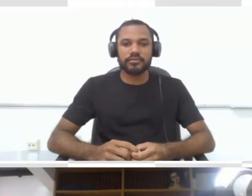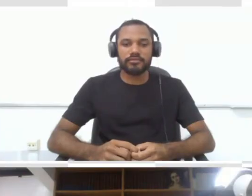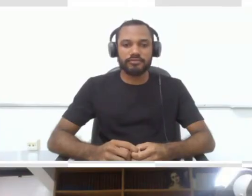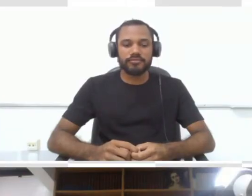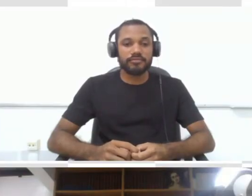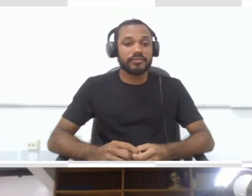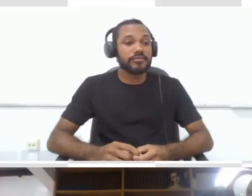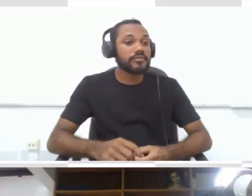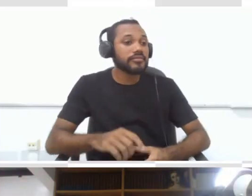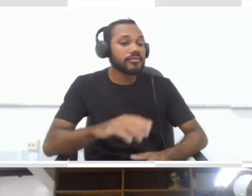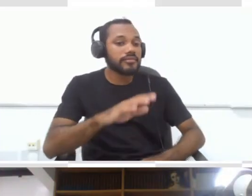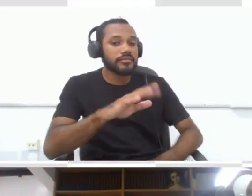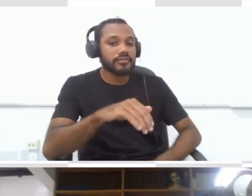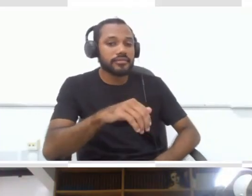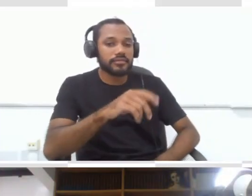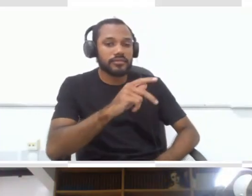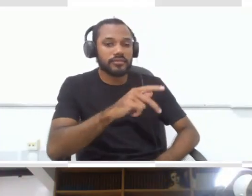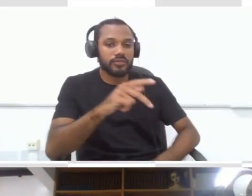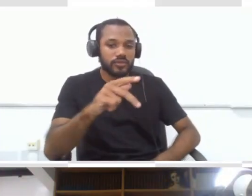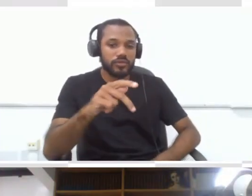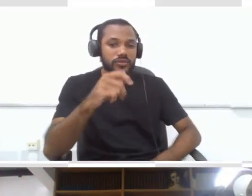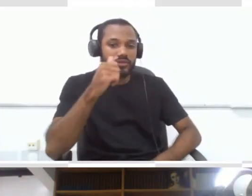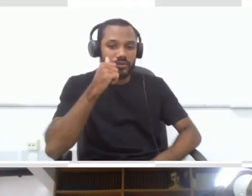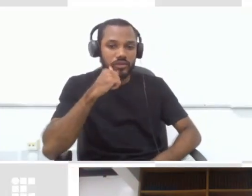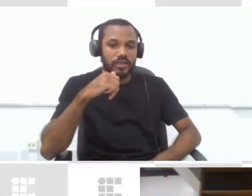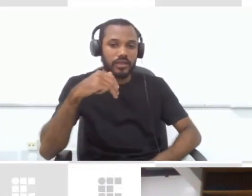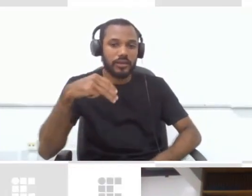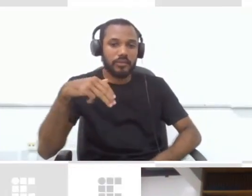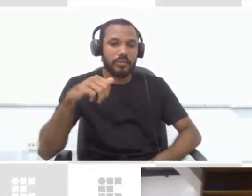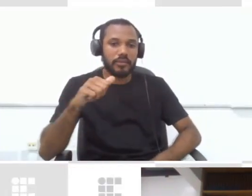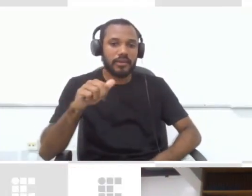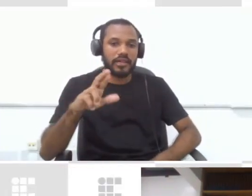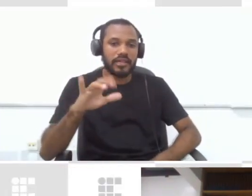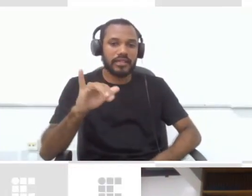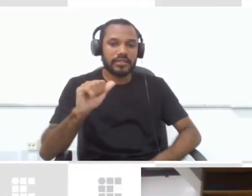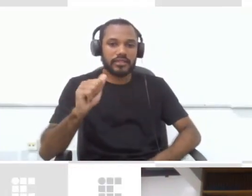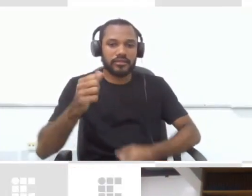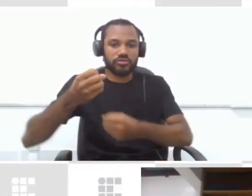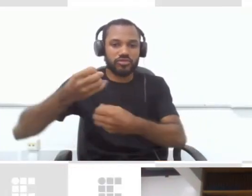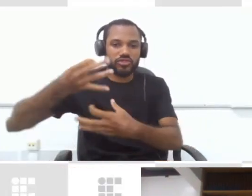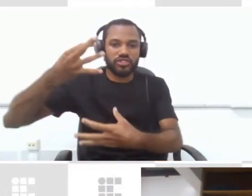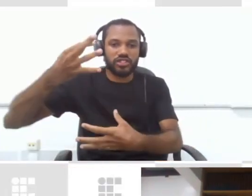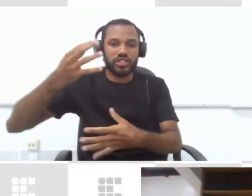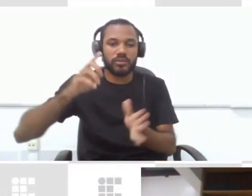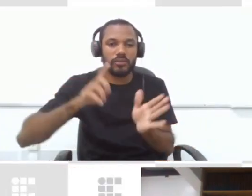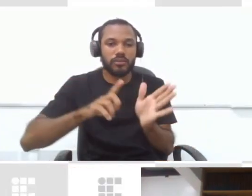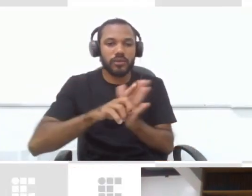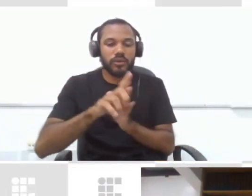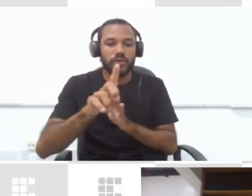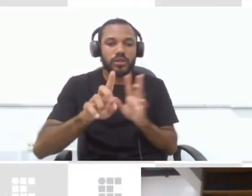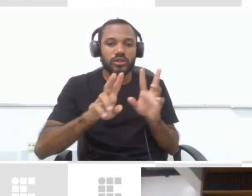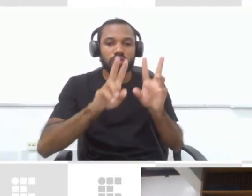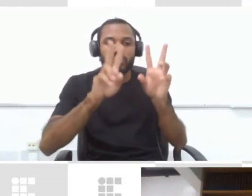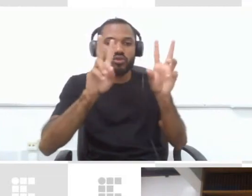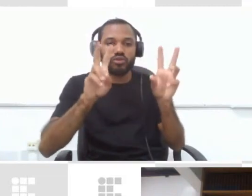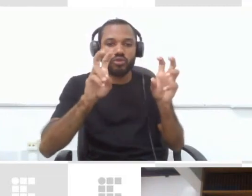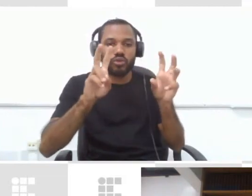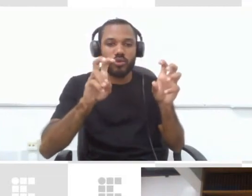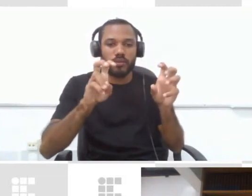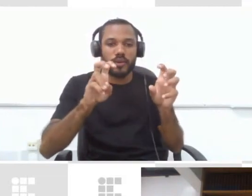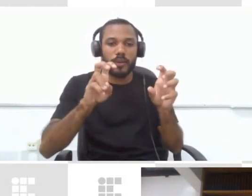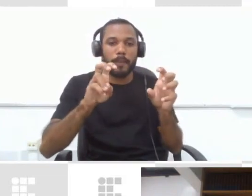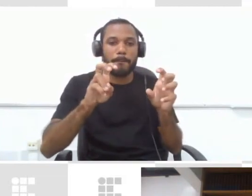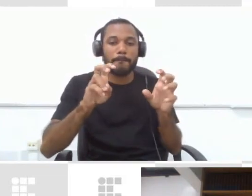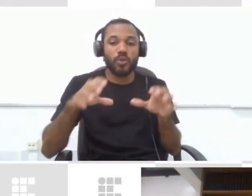Professora, a Márcia Ramos de Oliveira, que está conosco aqui, ela pergunta sobre a perspectiva dos partidos